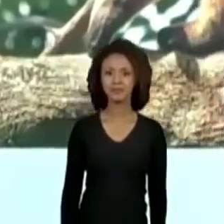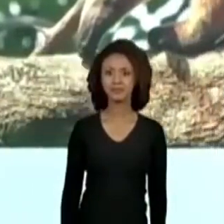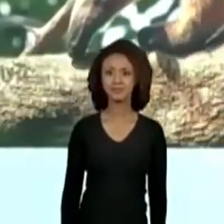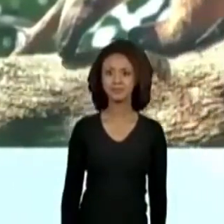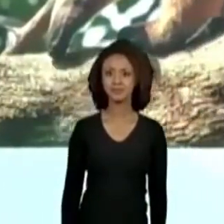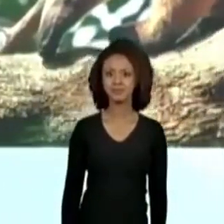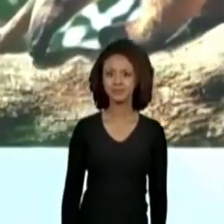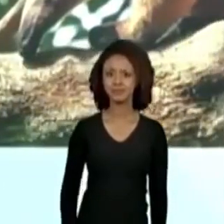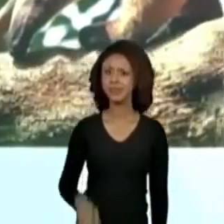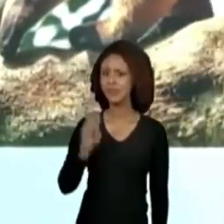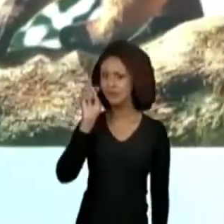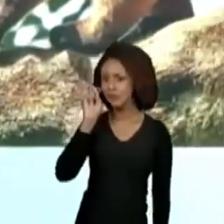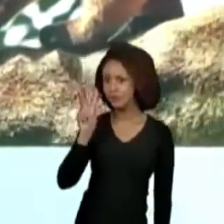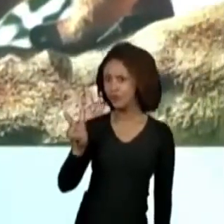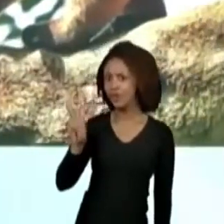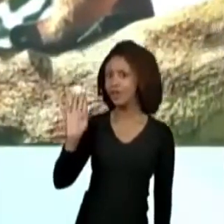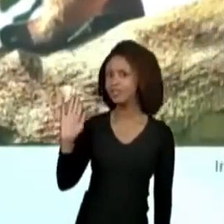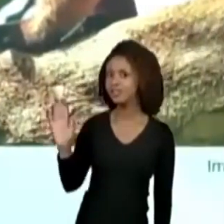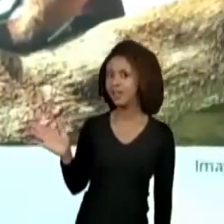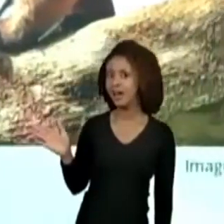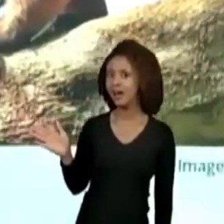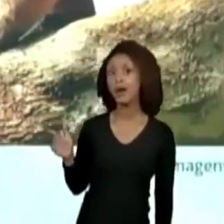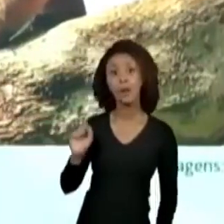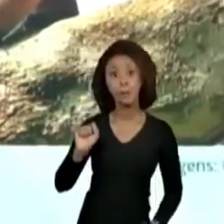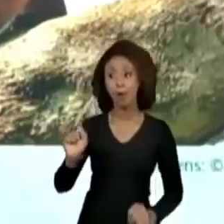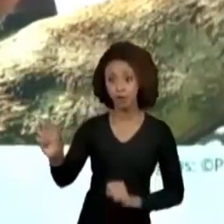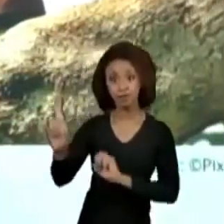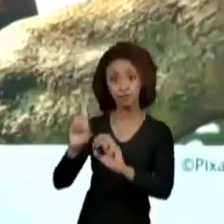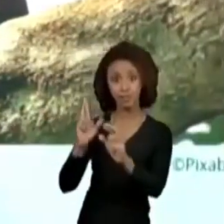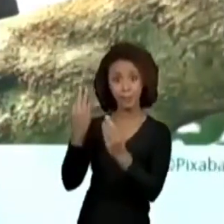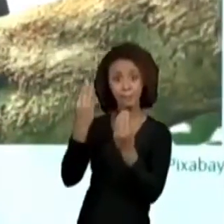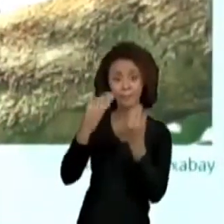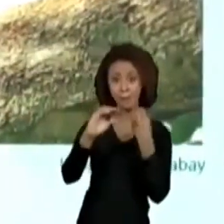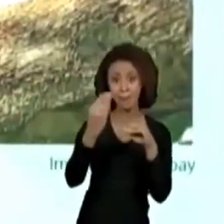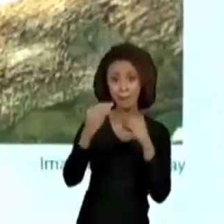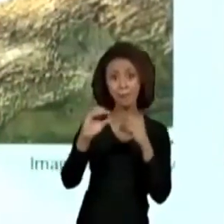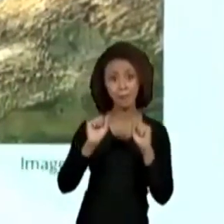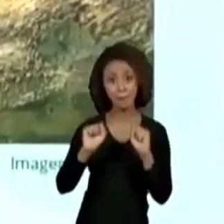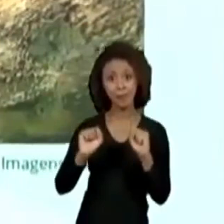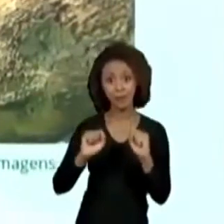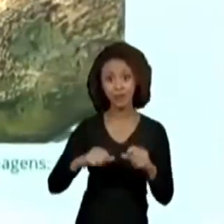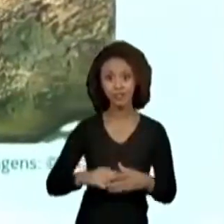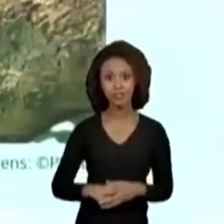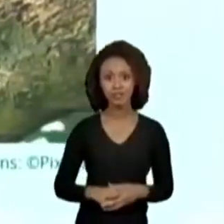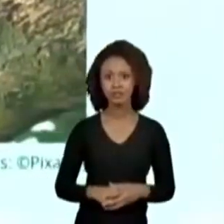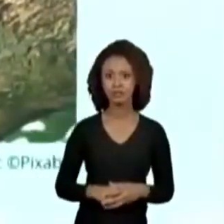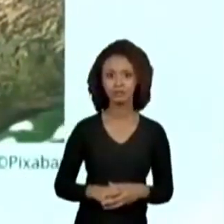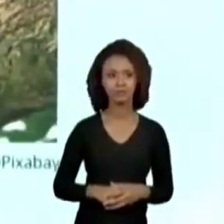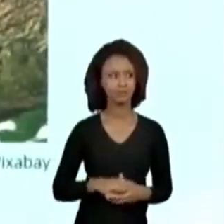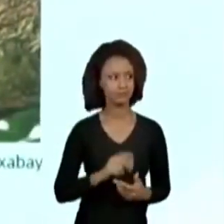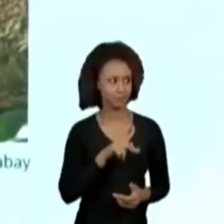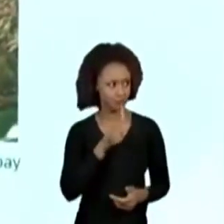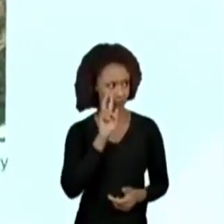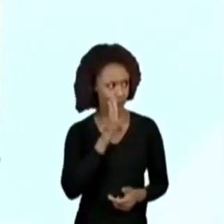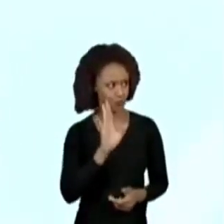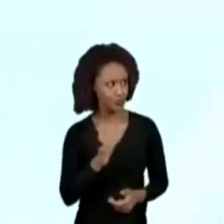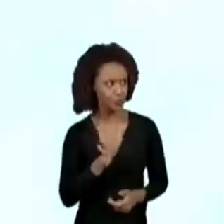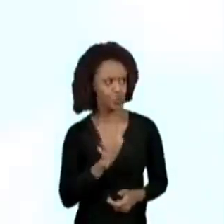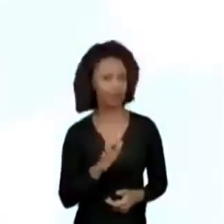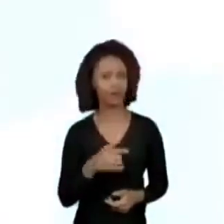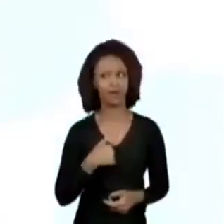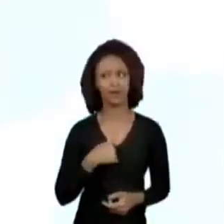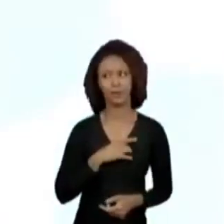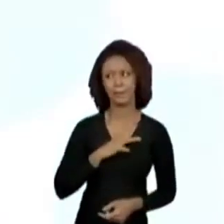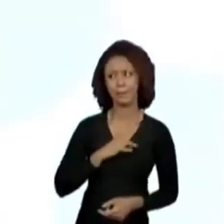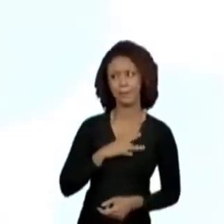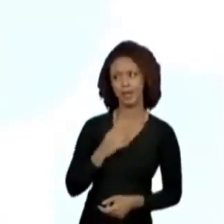Quem já viu esses animais aí? É, coloquem aí no chat. Já viu, Pro? Eu já vi, mas eu teria um pouco